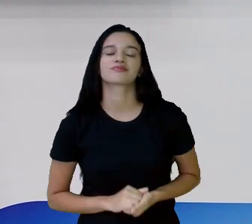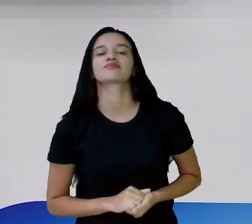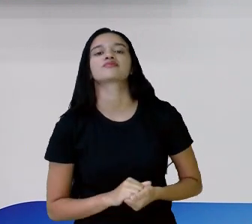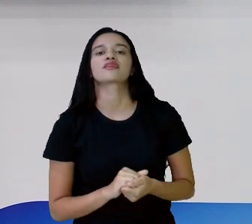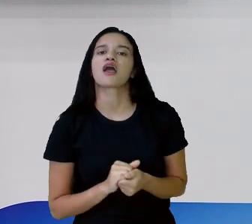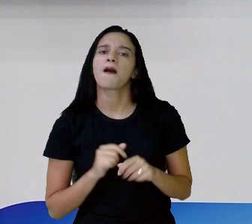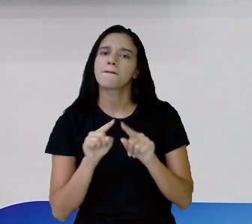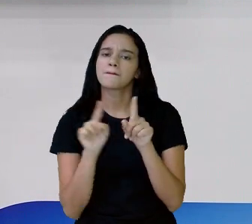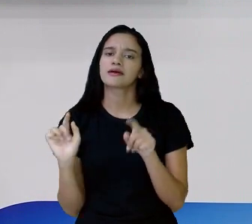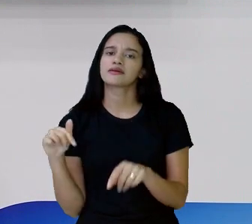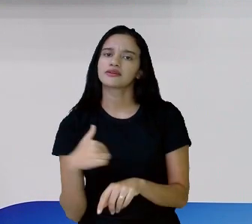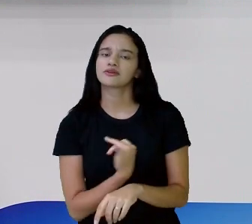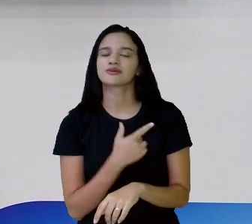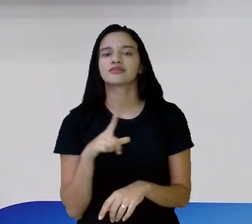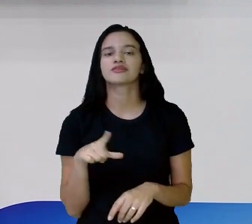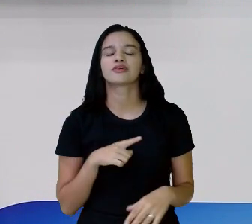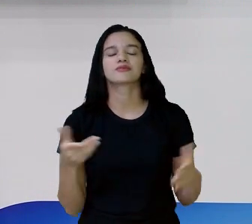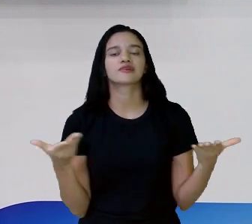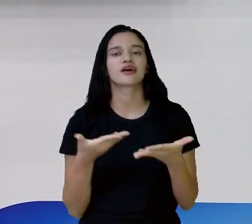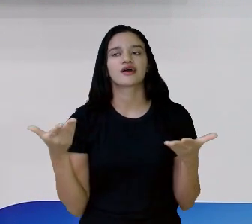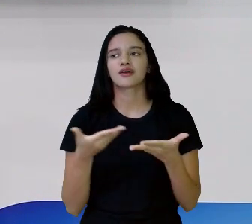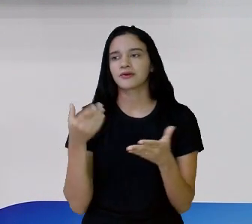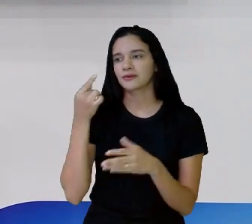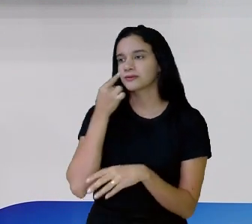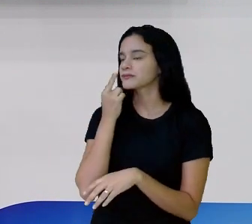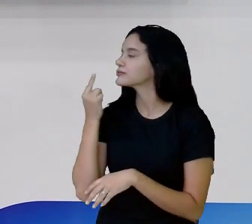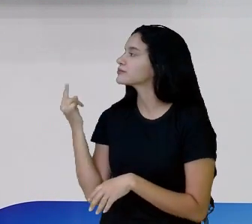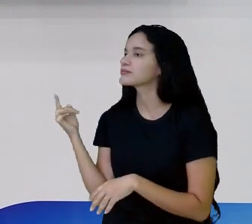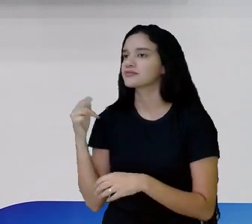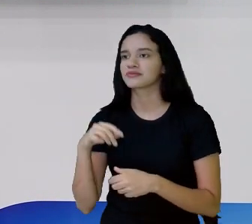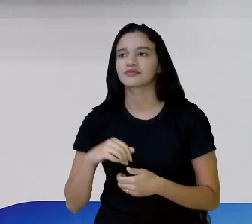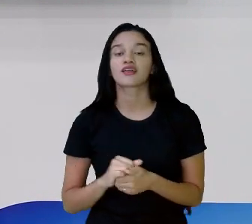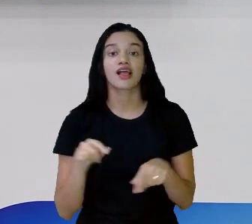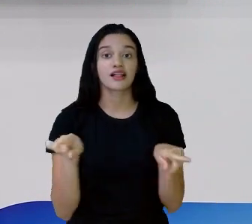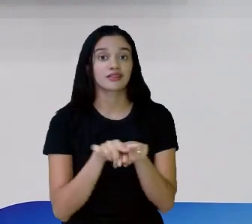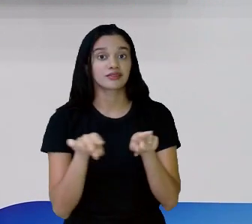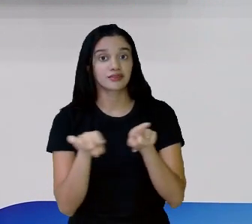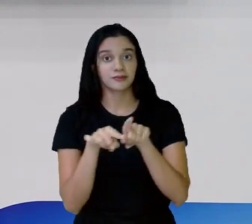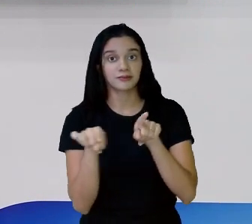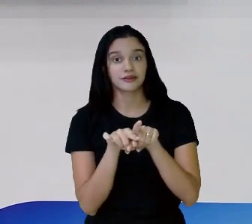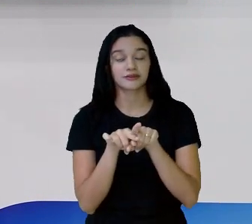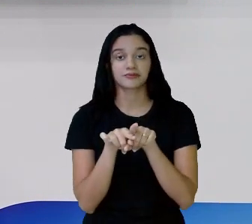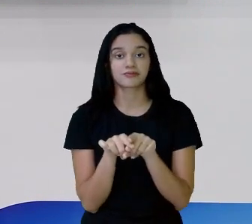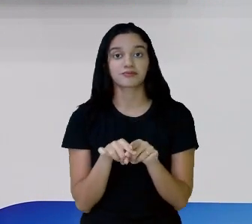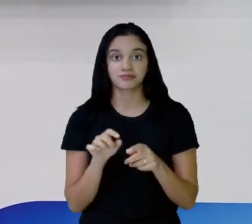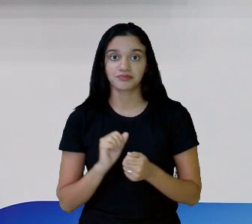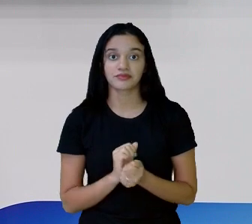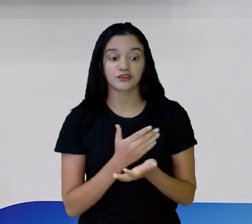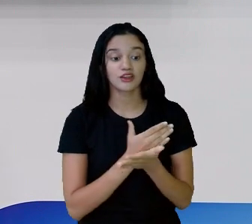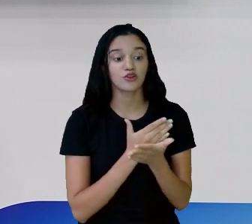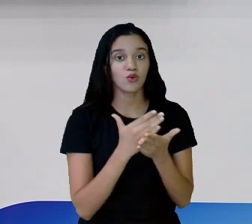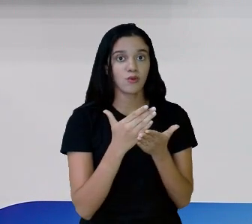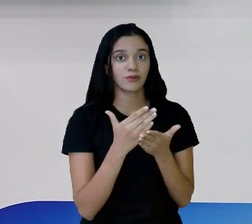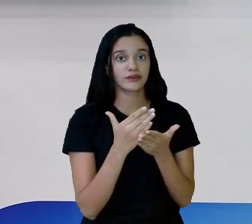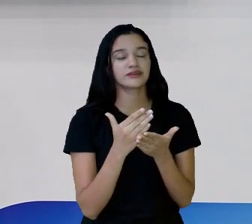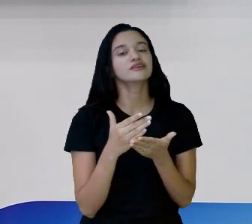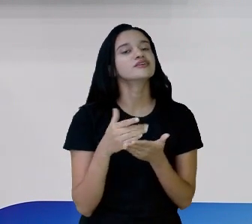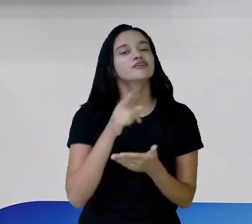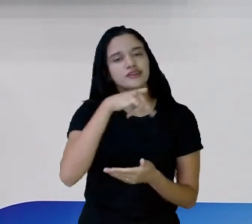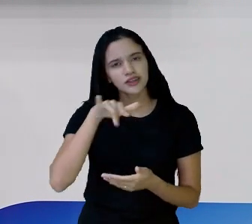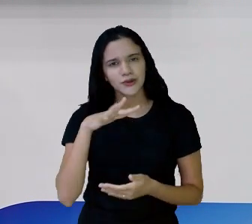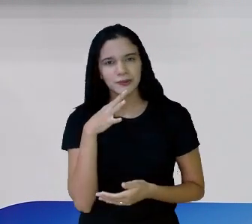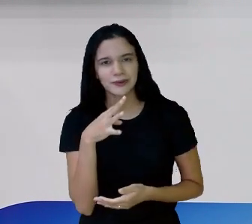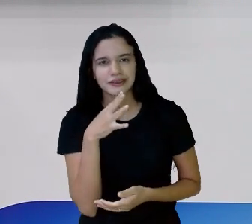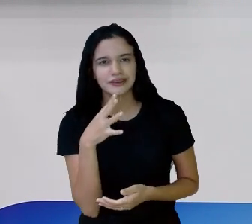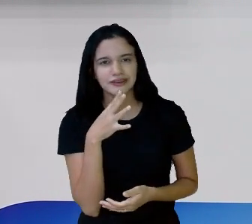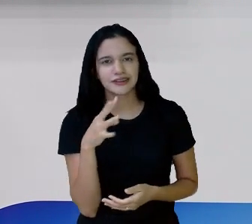interrogação. Mas nós temos aqui agora este sinal, que também aparece no início aqui. Você